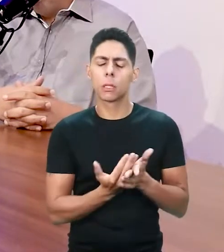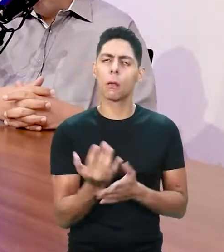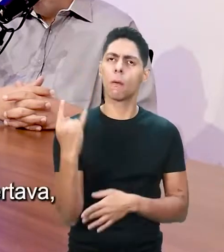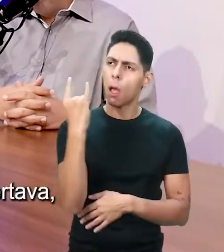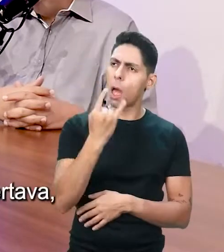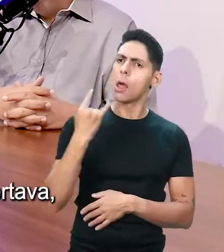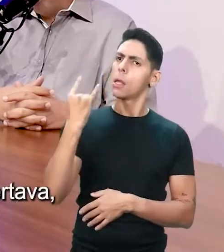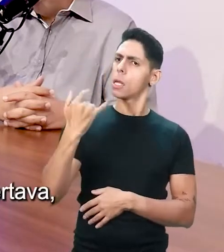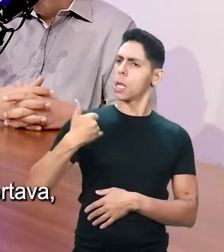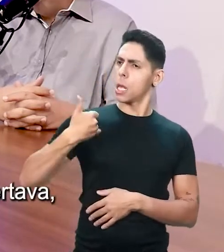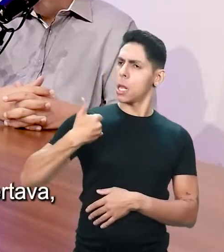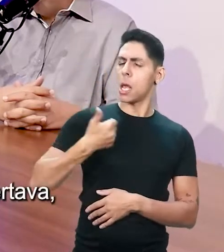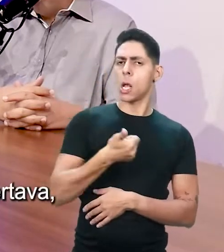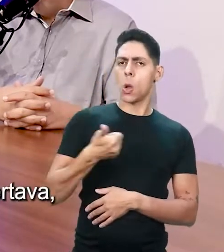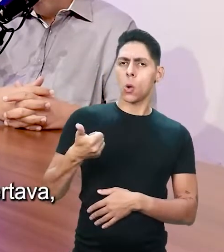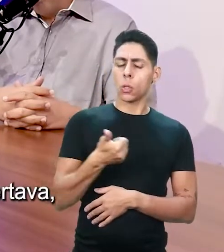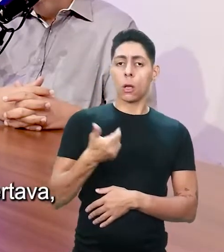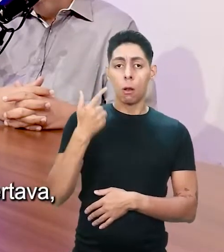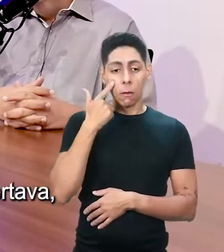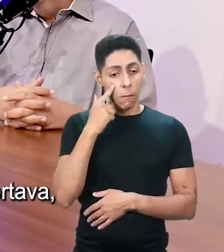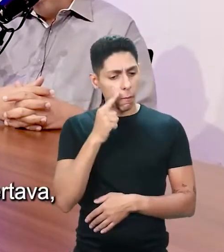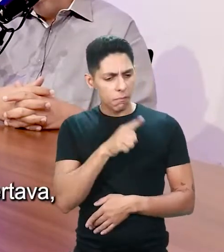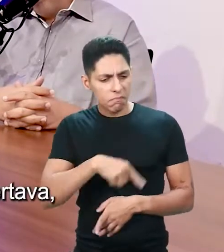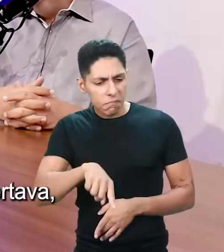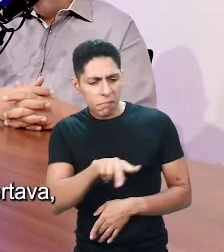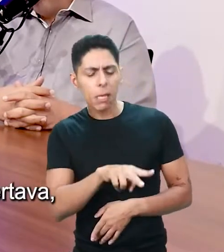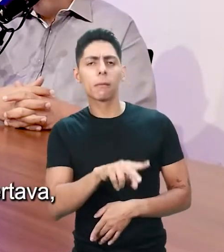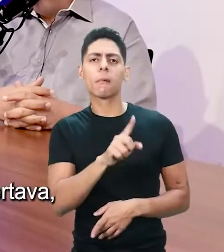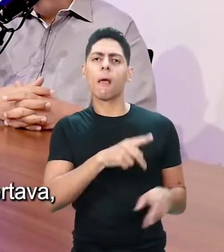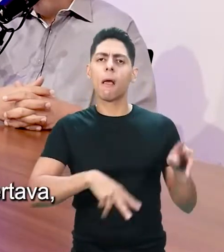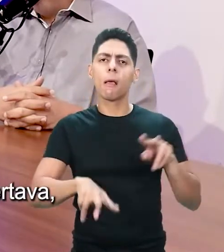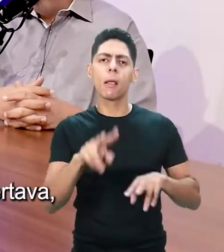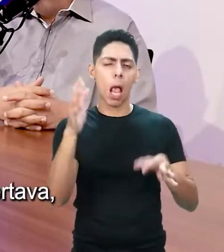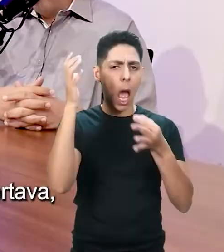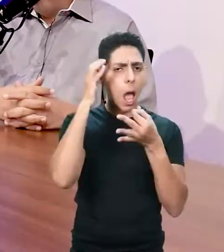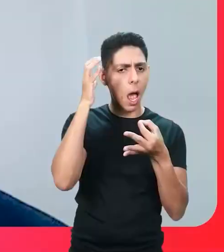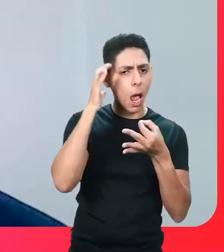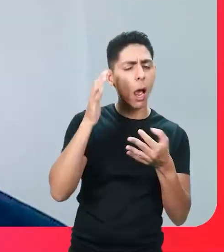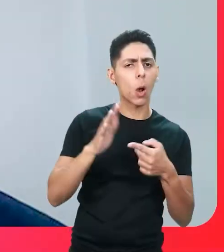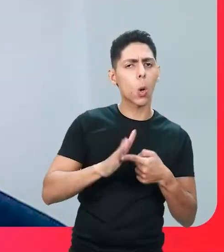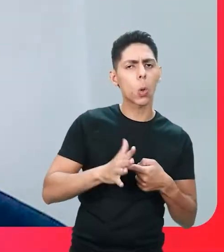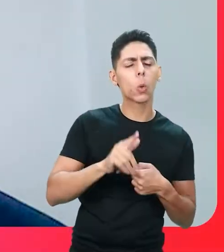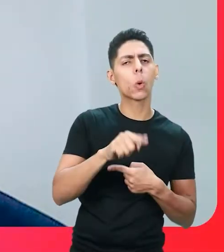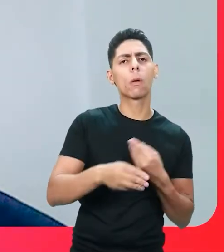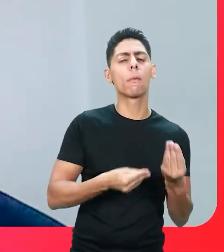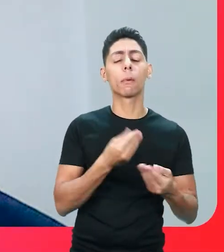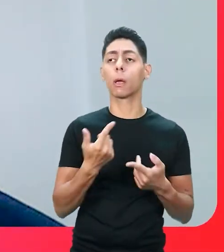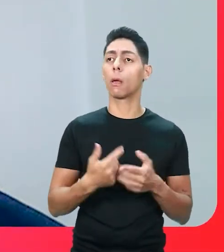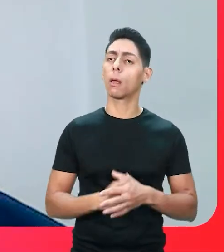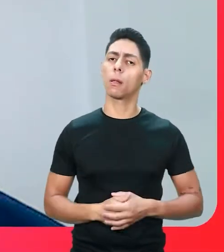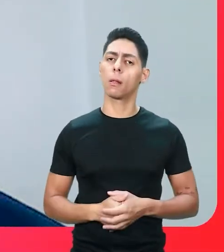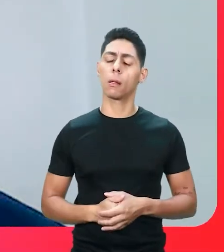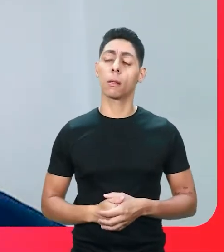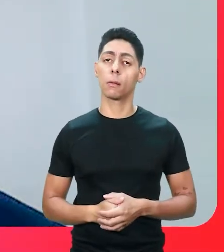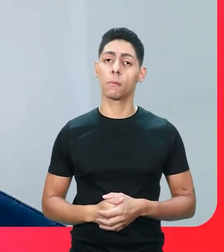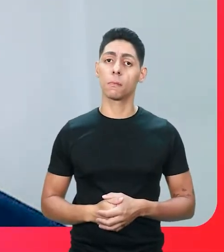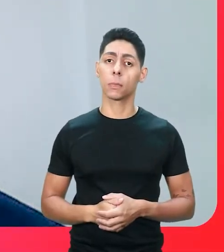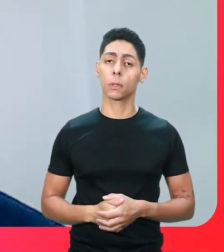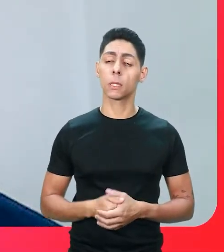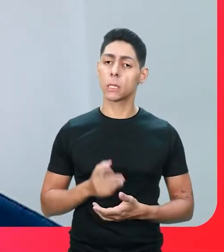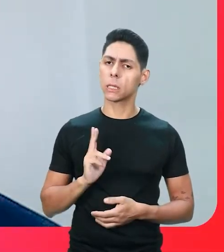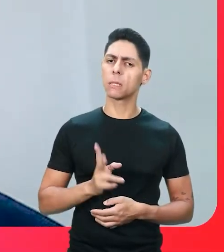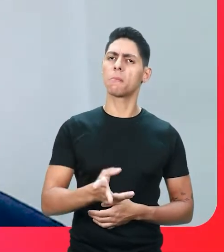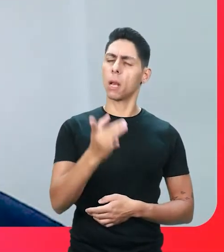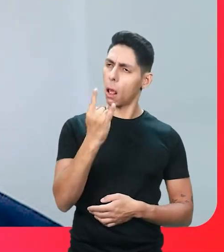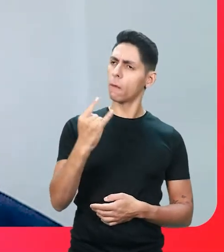idade, mexendo naqueles rádios que meu pai consertava. Uhum. Eu fiquei fascinado. Eu sempre tive um fascínio por